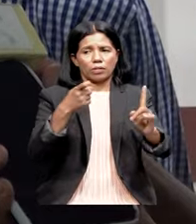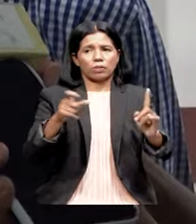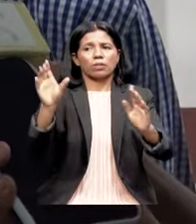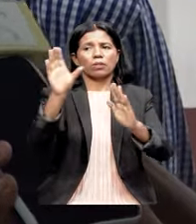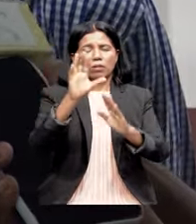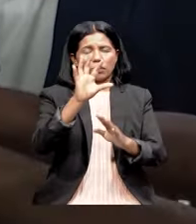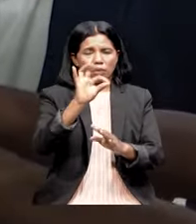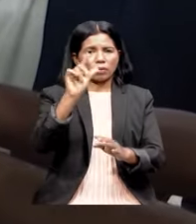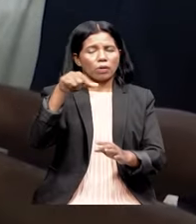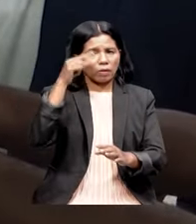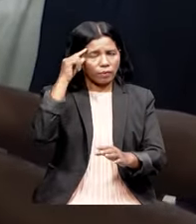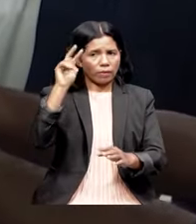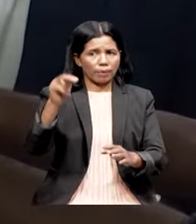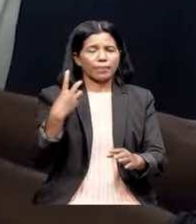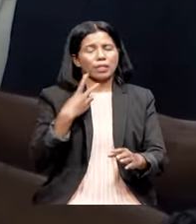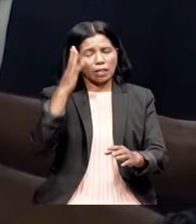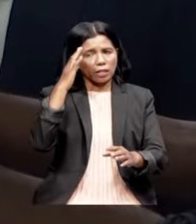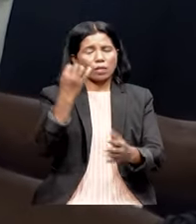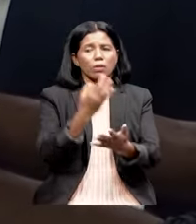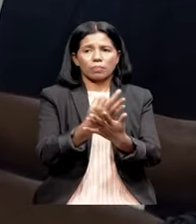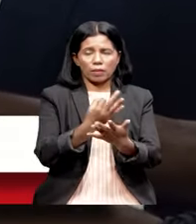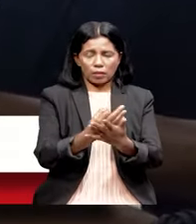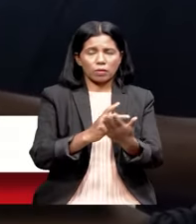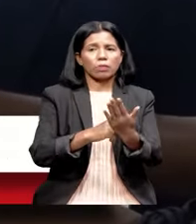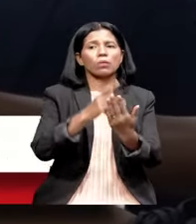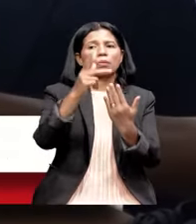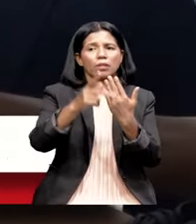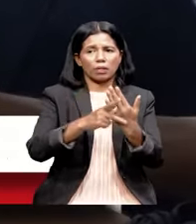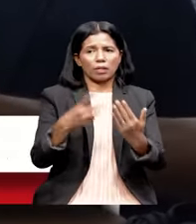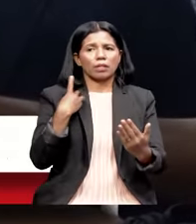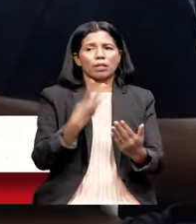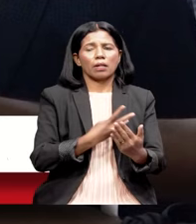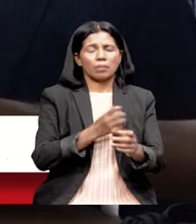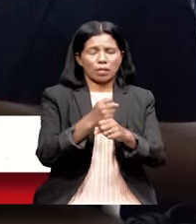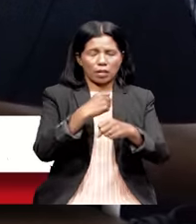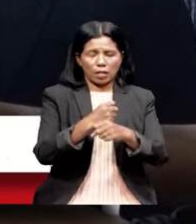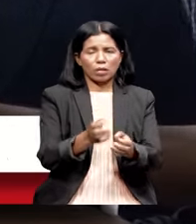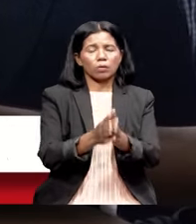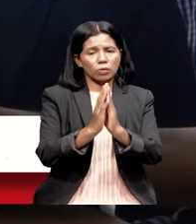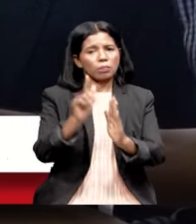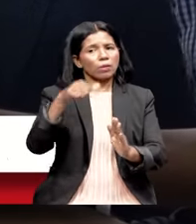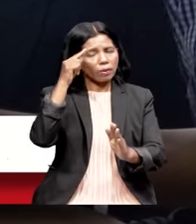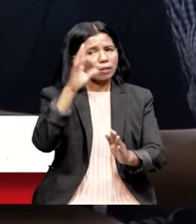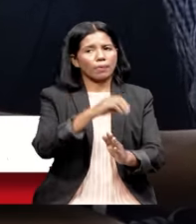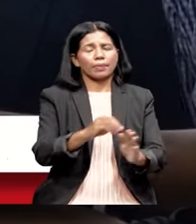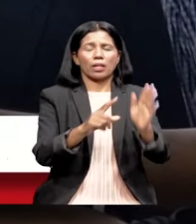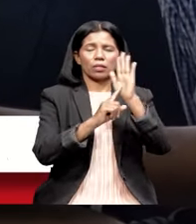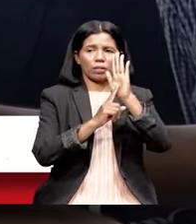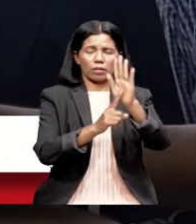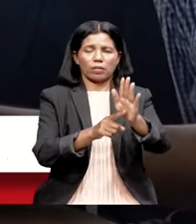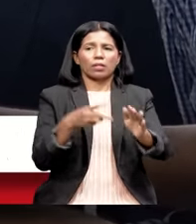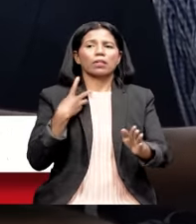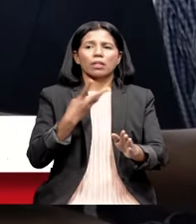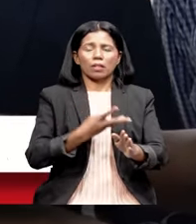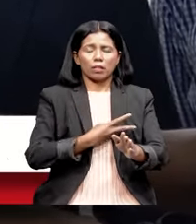no governo ninha. Tá tendo que ter orçamento, né? Orçamento para o programa. Então, a minha ralo consolidação ao governo, para tudo, cataca, e tá